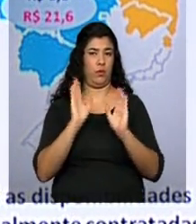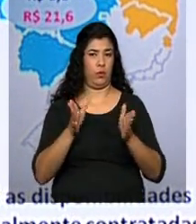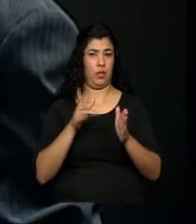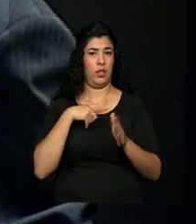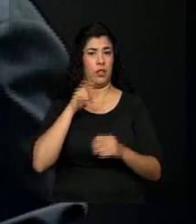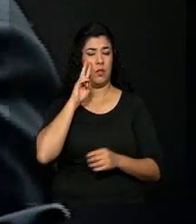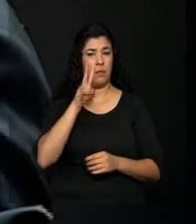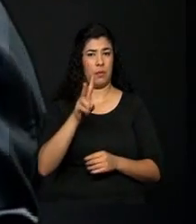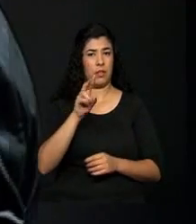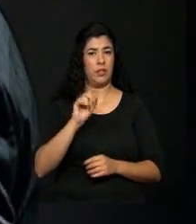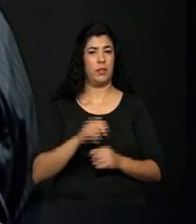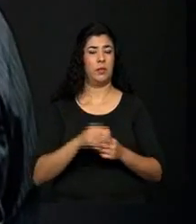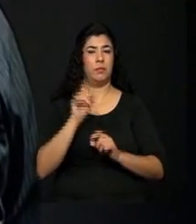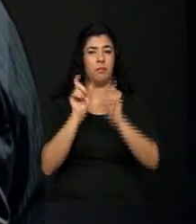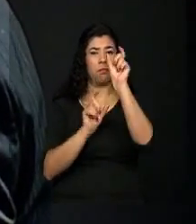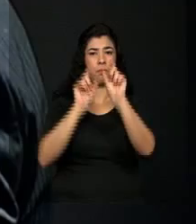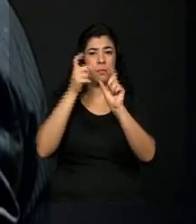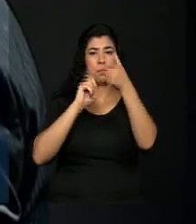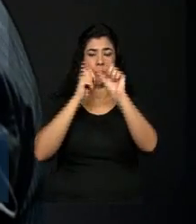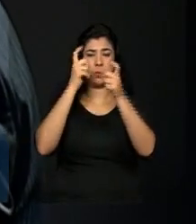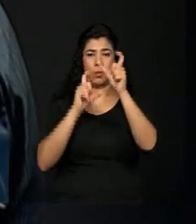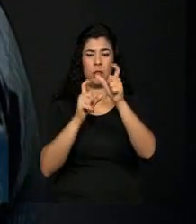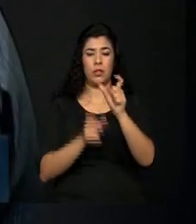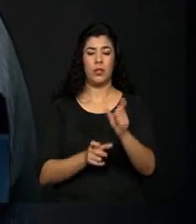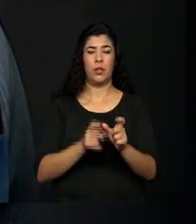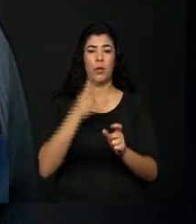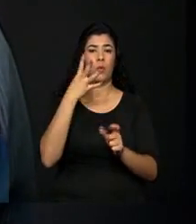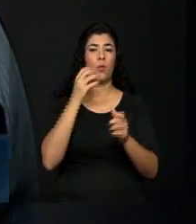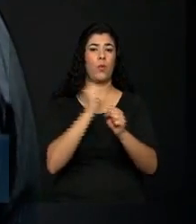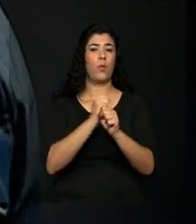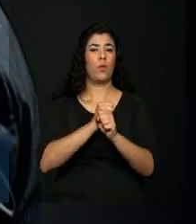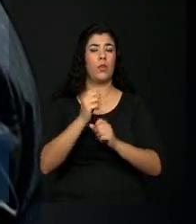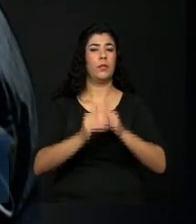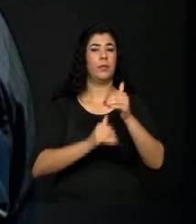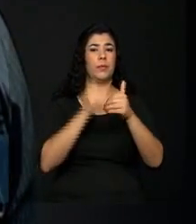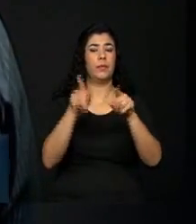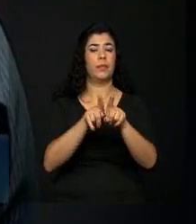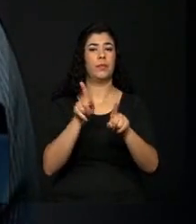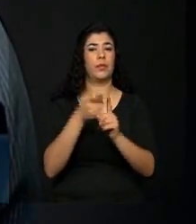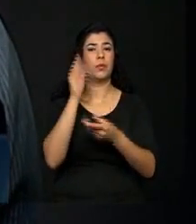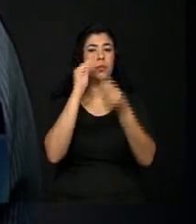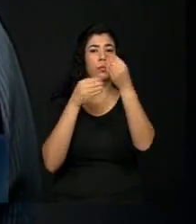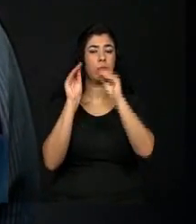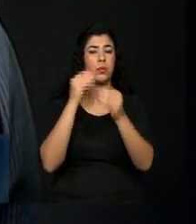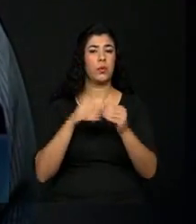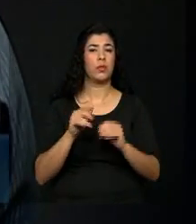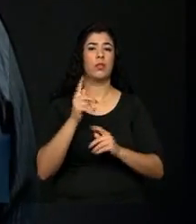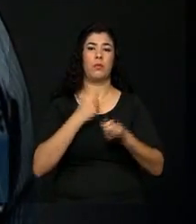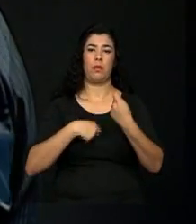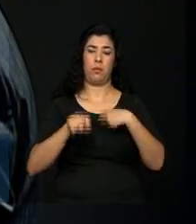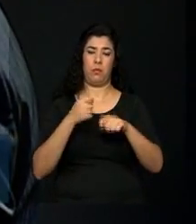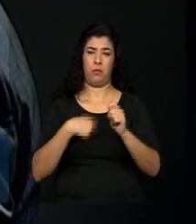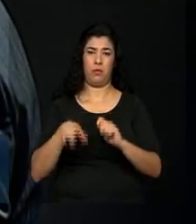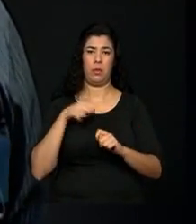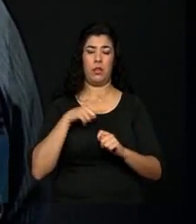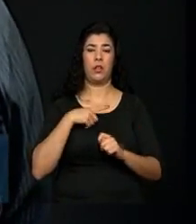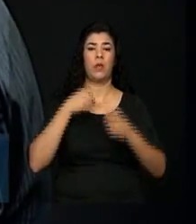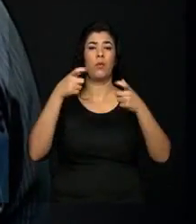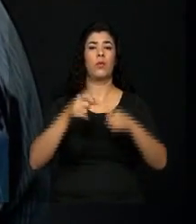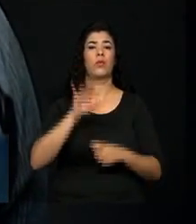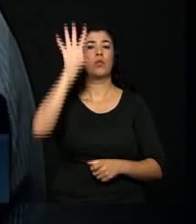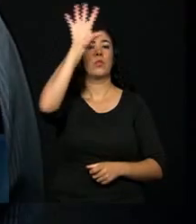gradativo desses últimos 4 anos e uma aplicação maior na região